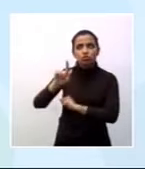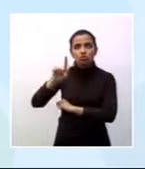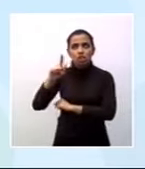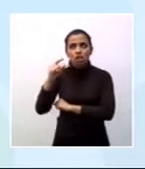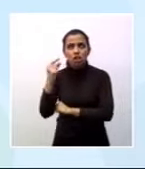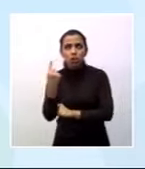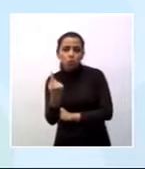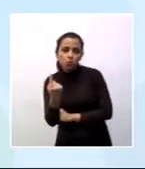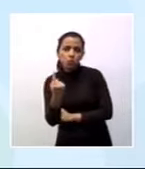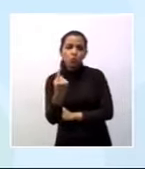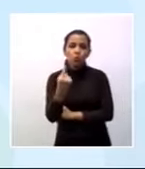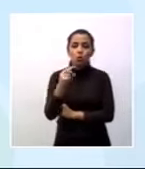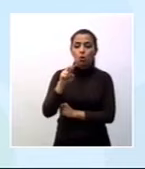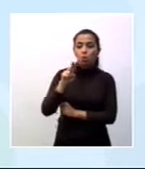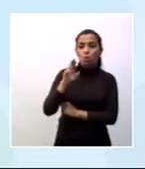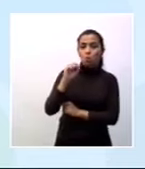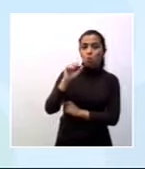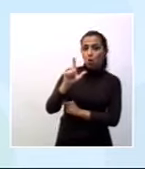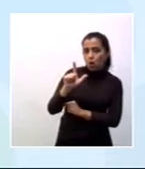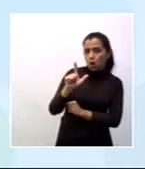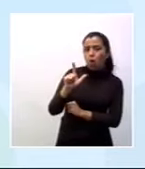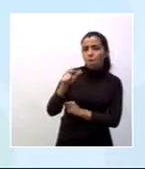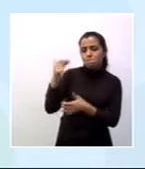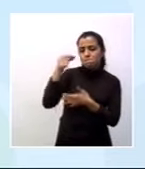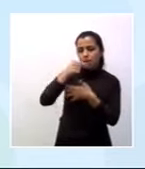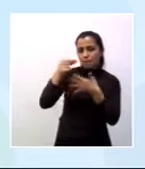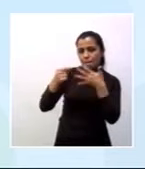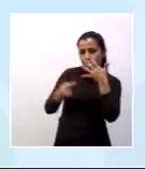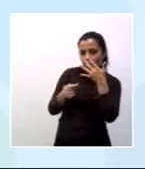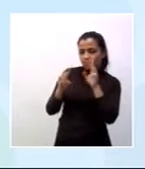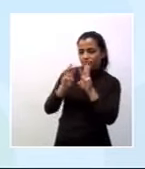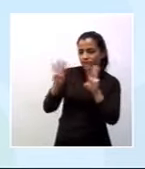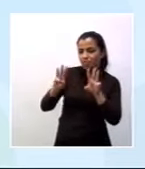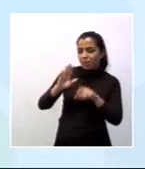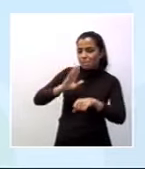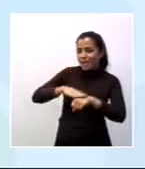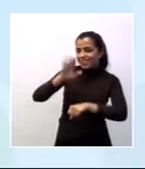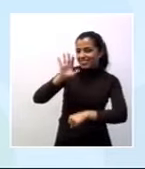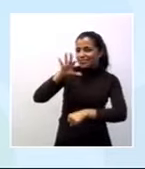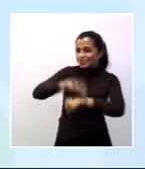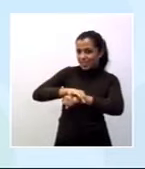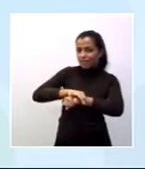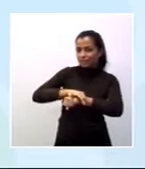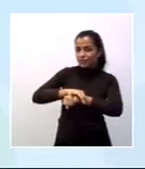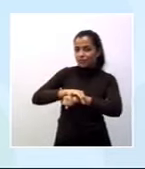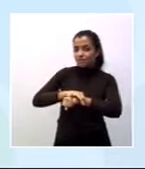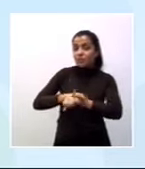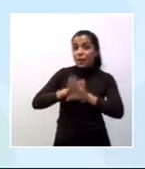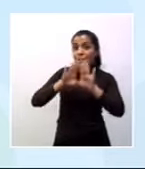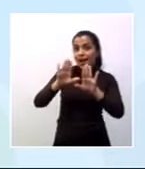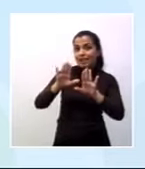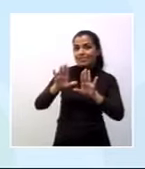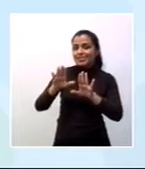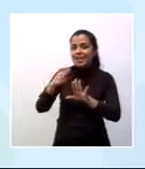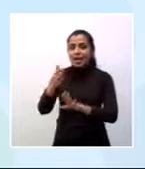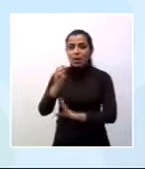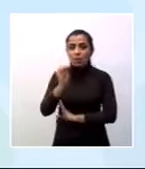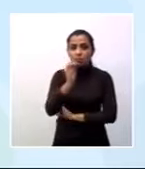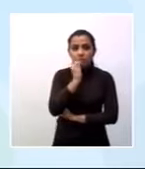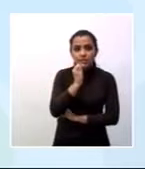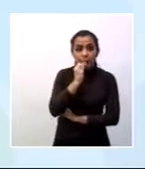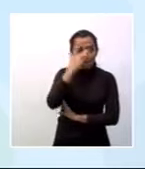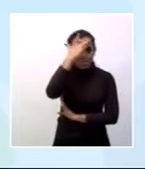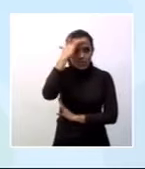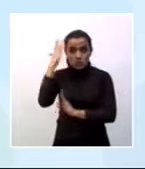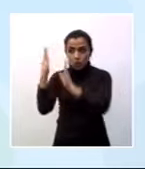terra uol e assim vai o site falso quando as pessoas copiam a identificação daquele site